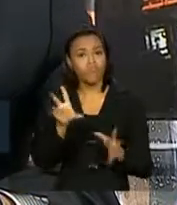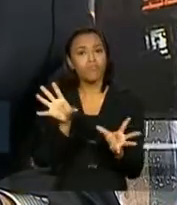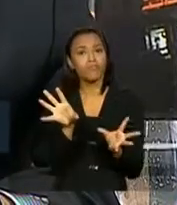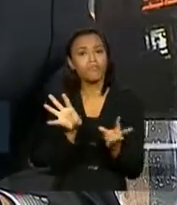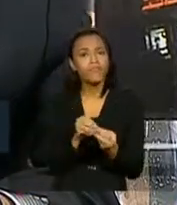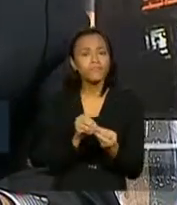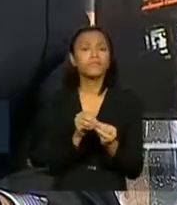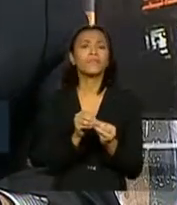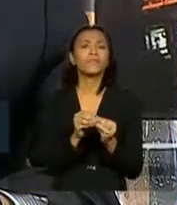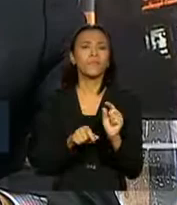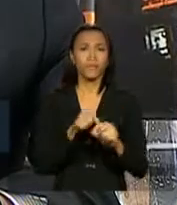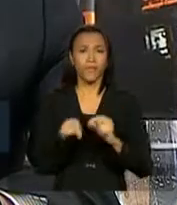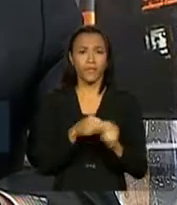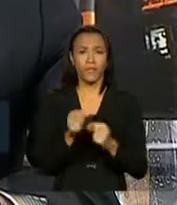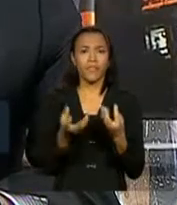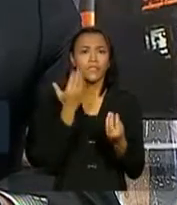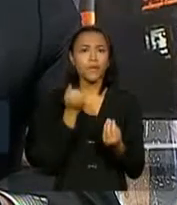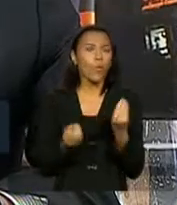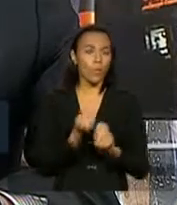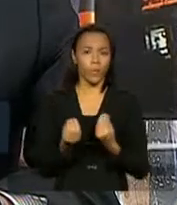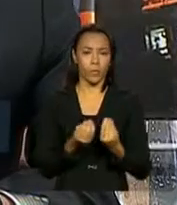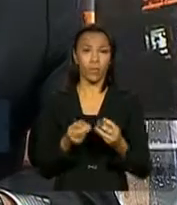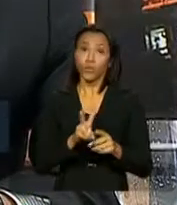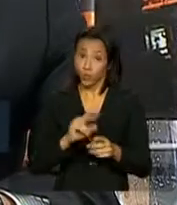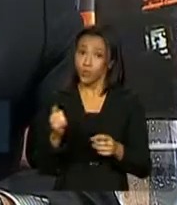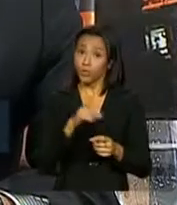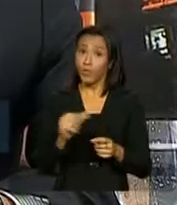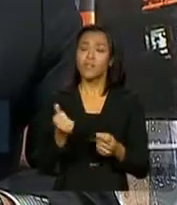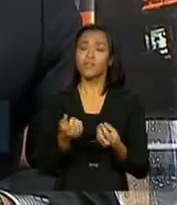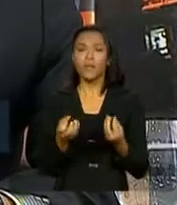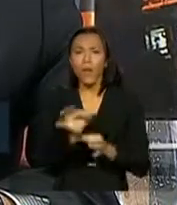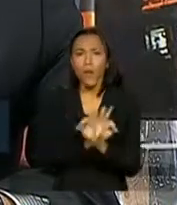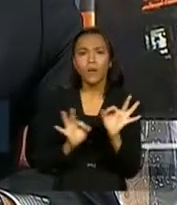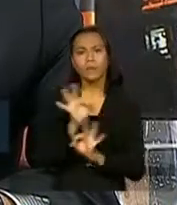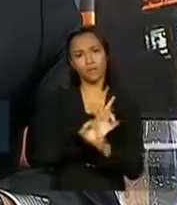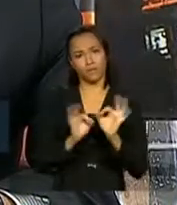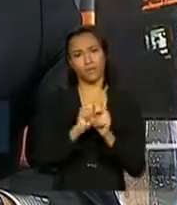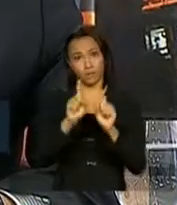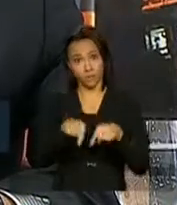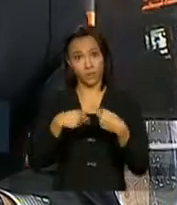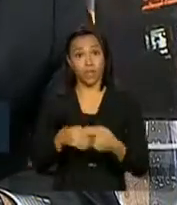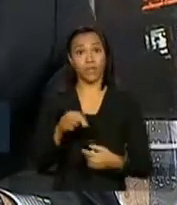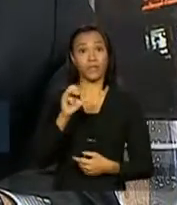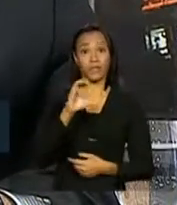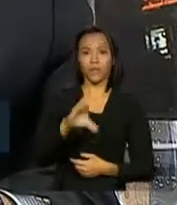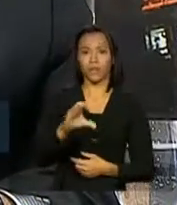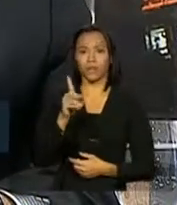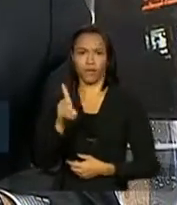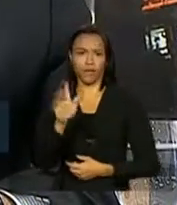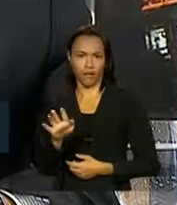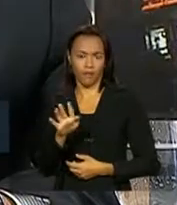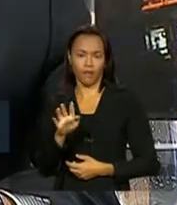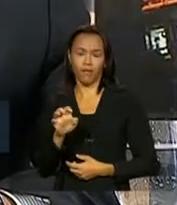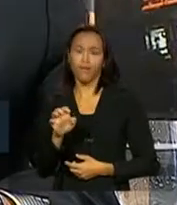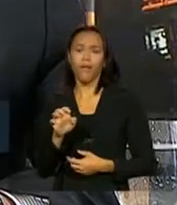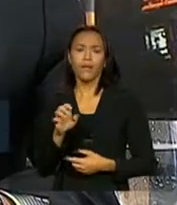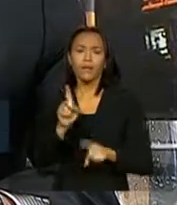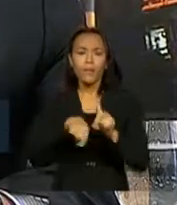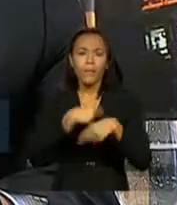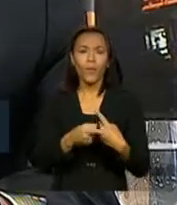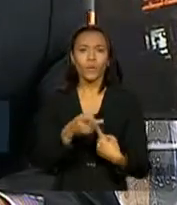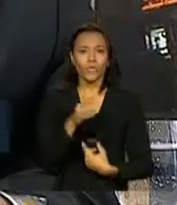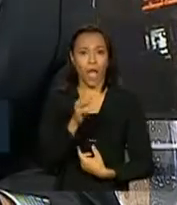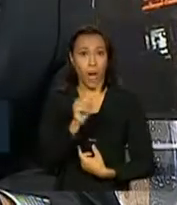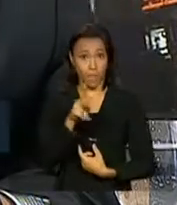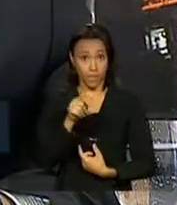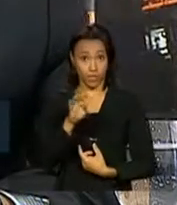fechar essa equação toda aí. Tudo isso vai estar centralizado, então, principalmente na CDE. Com o aporte do Tesouro, ou seja,